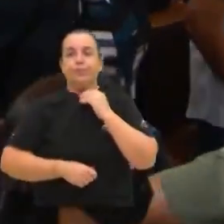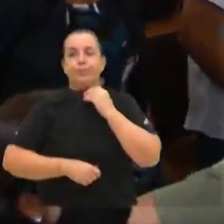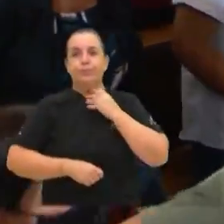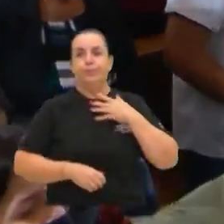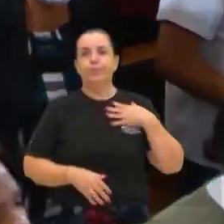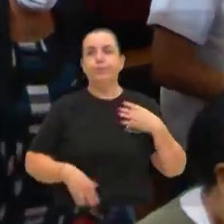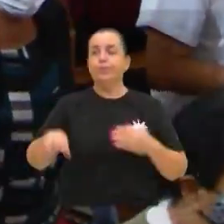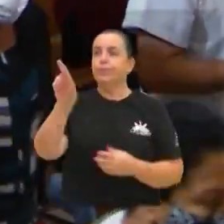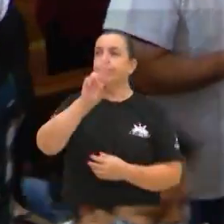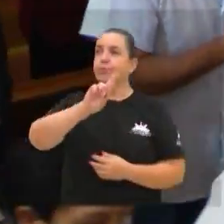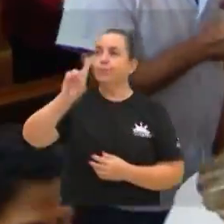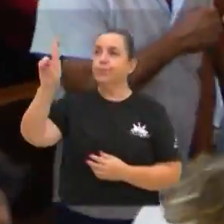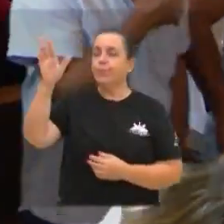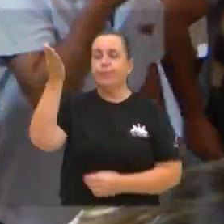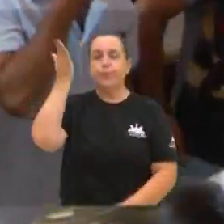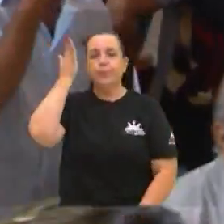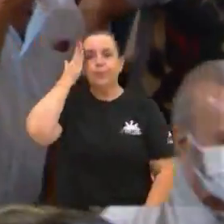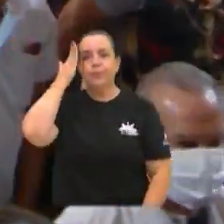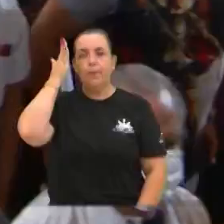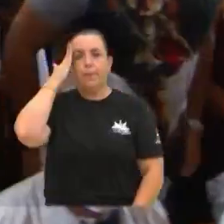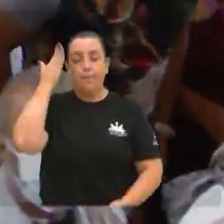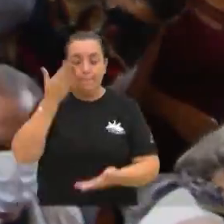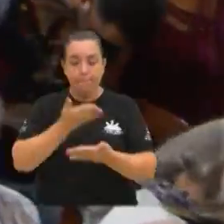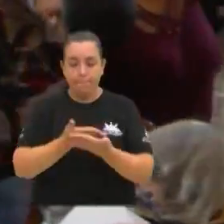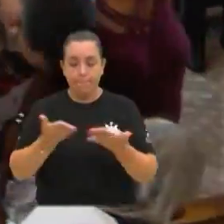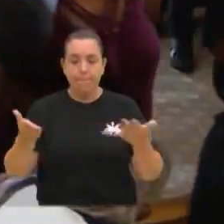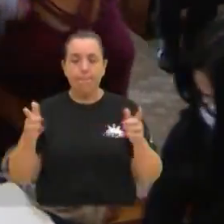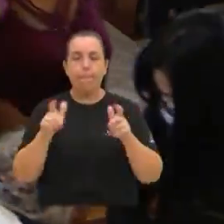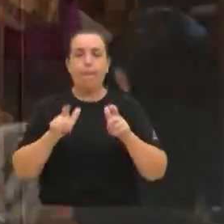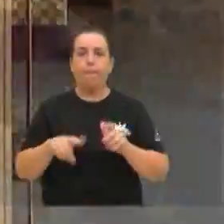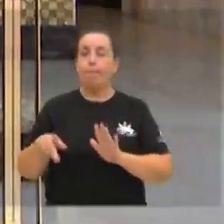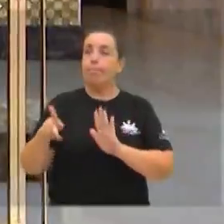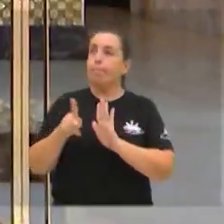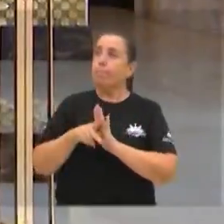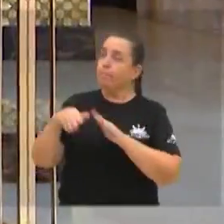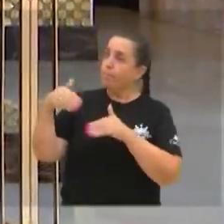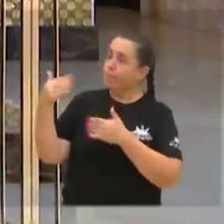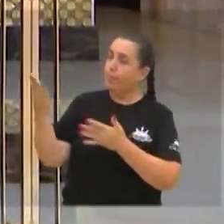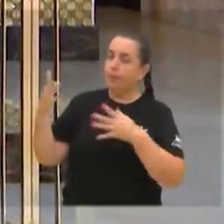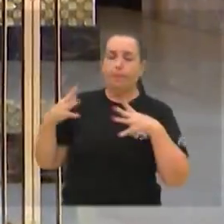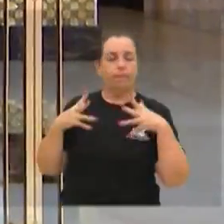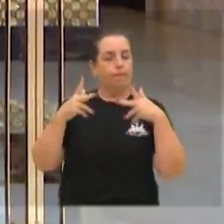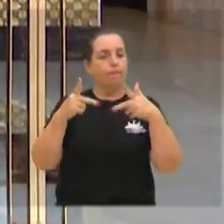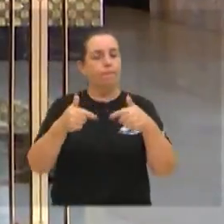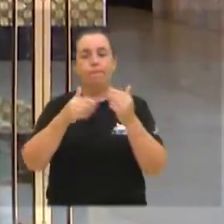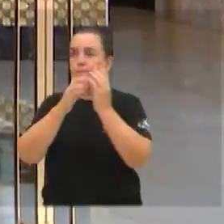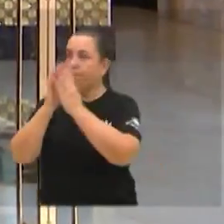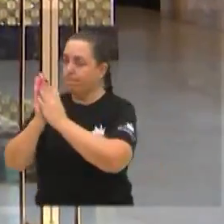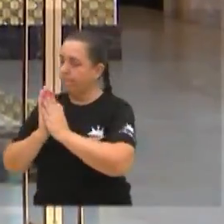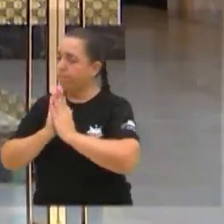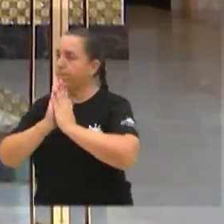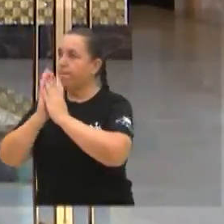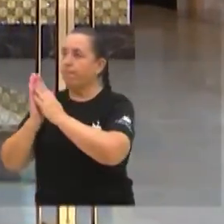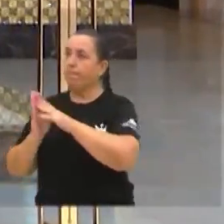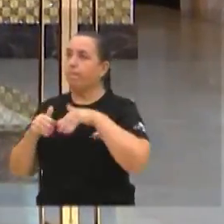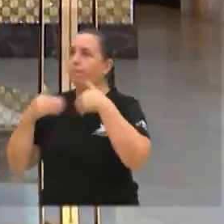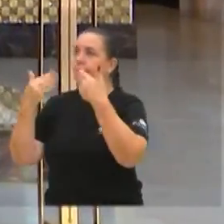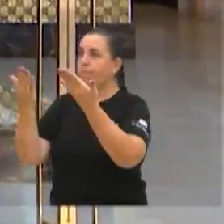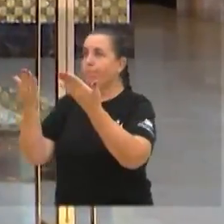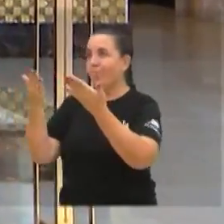Senhor, eu sei que é Teu este lugar, todos querem Te